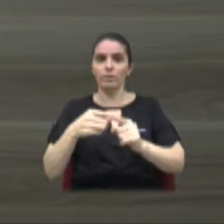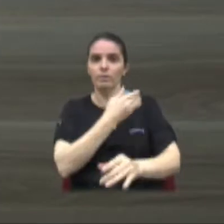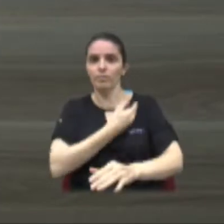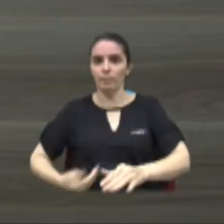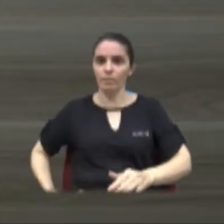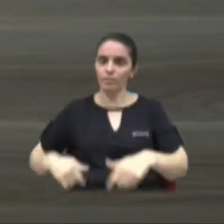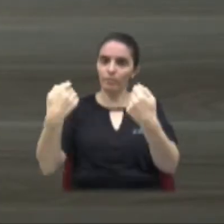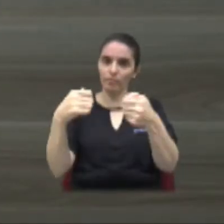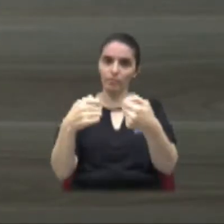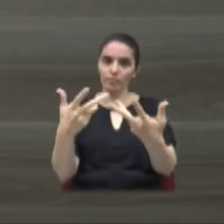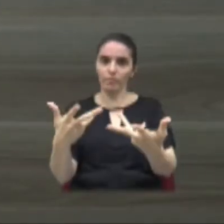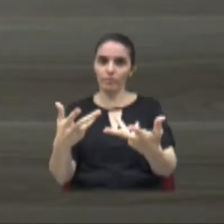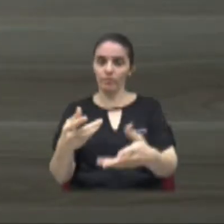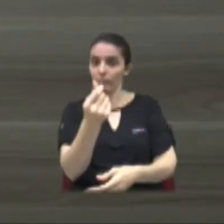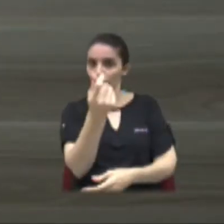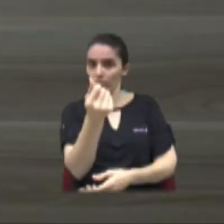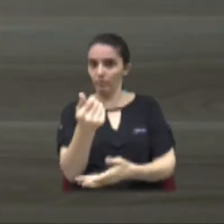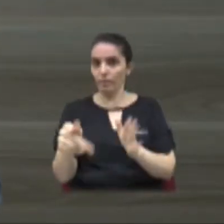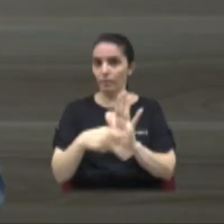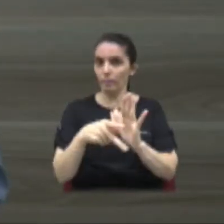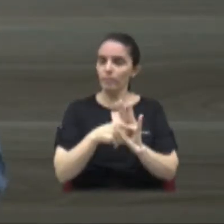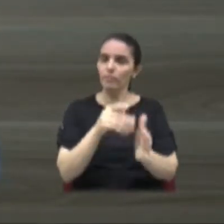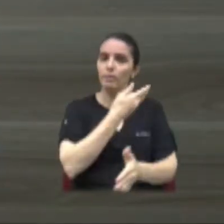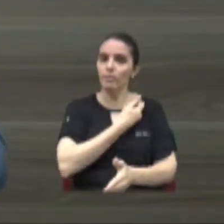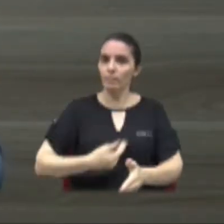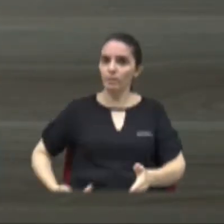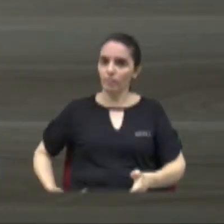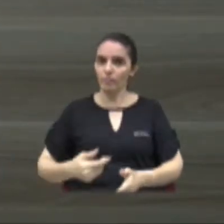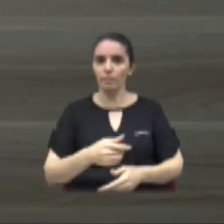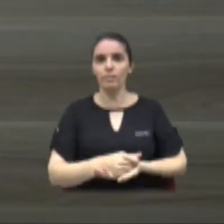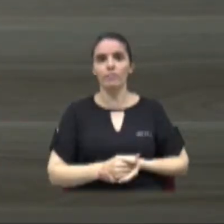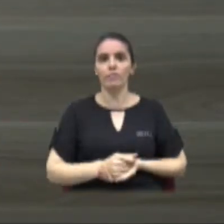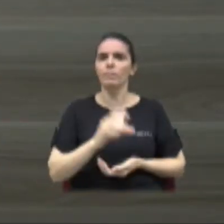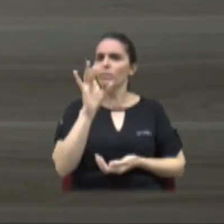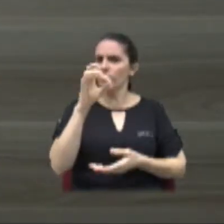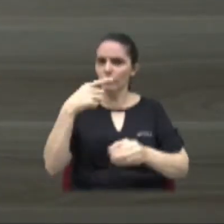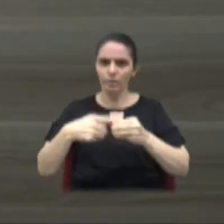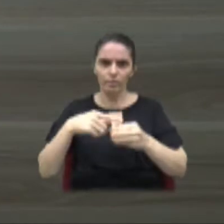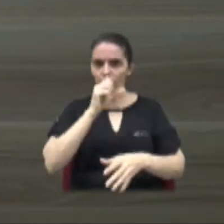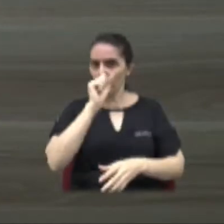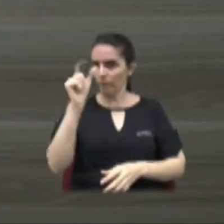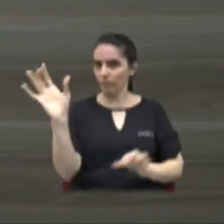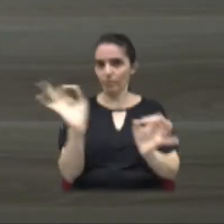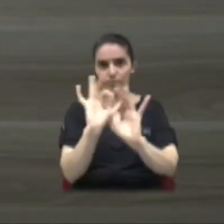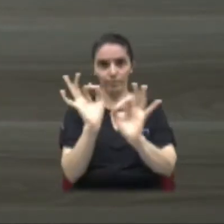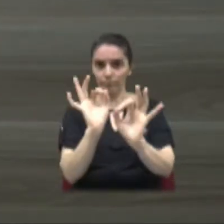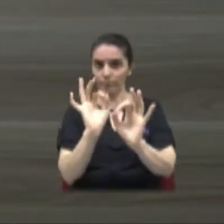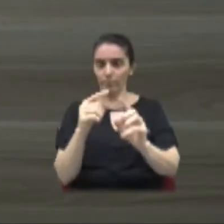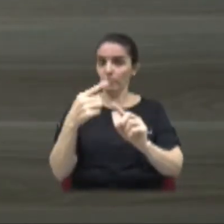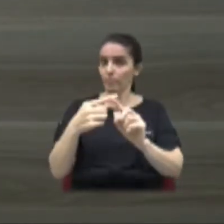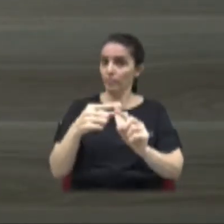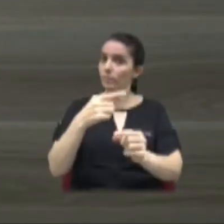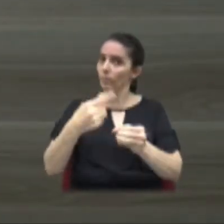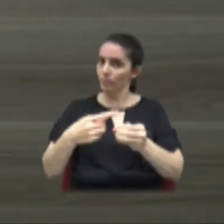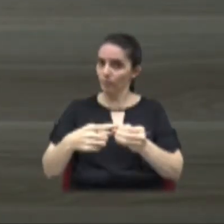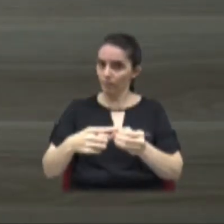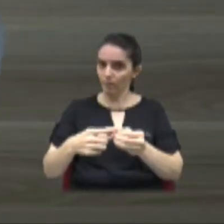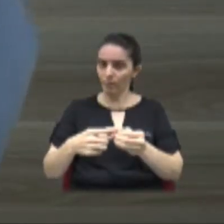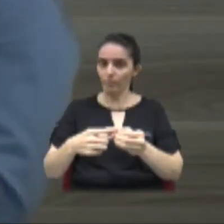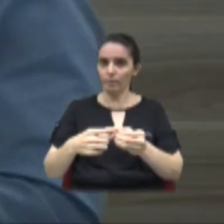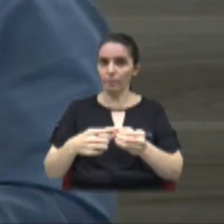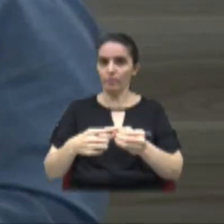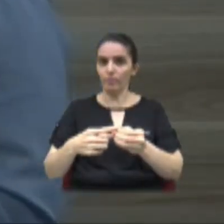de que escutava muito na infância. Escreveu, não leu, pau comeu. Foi o que aconteceu.